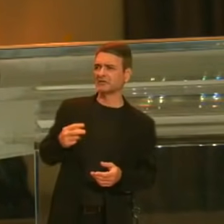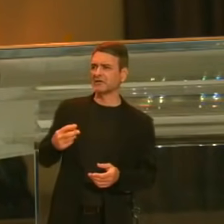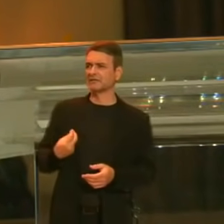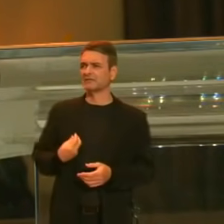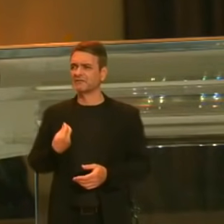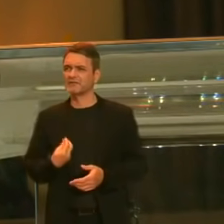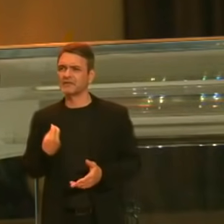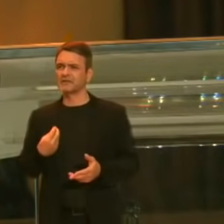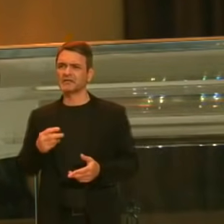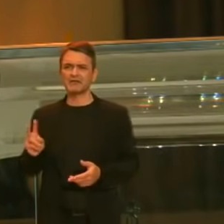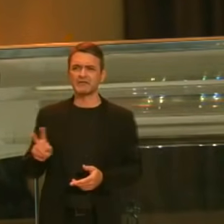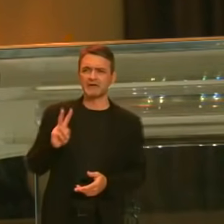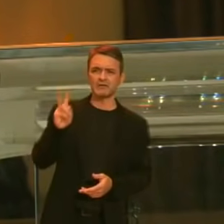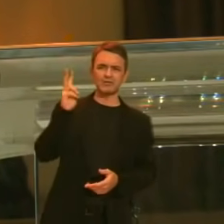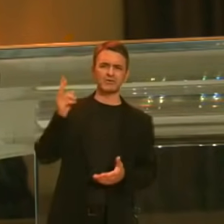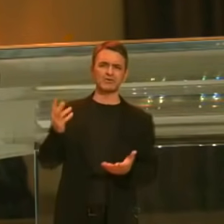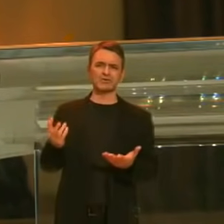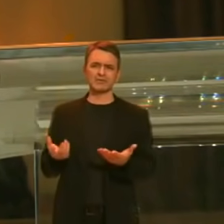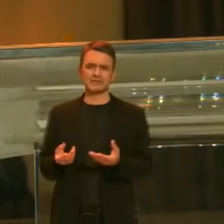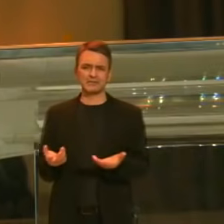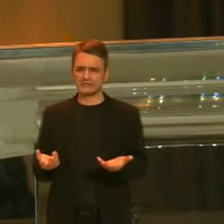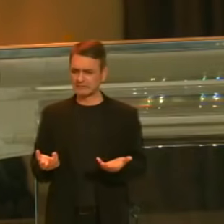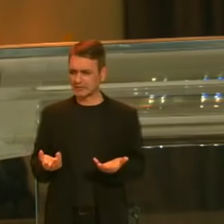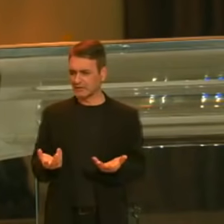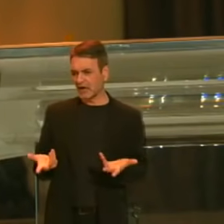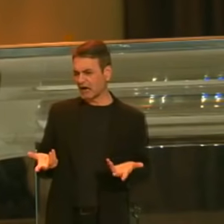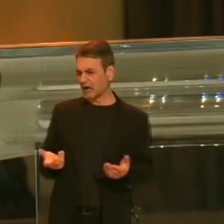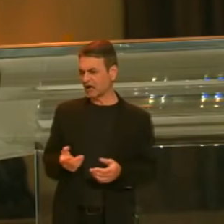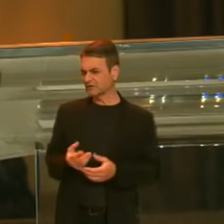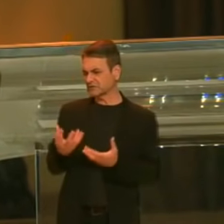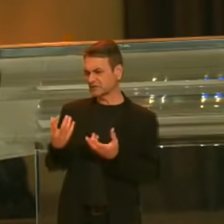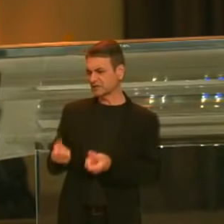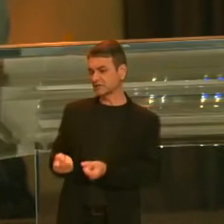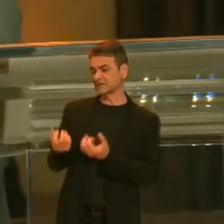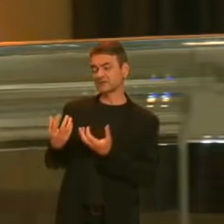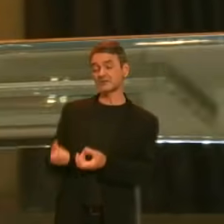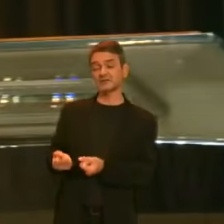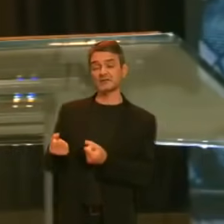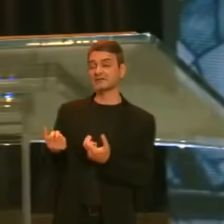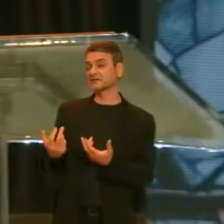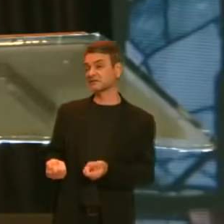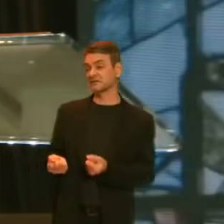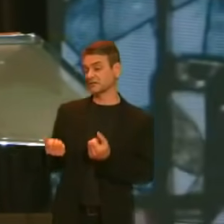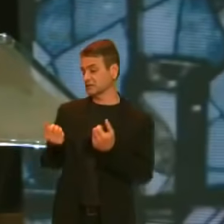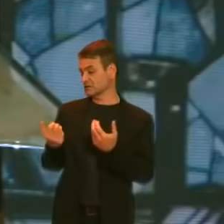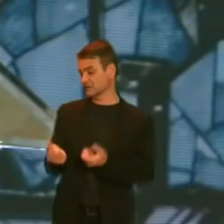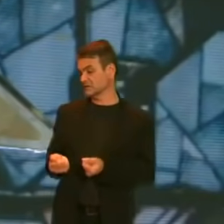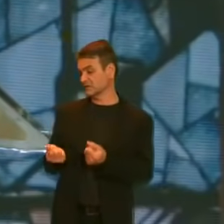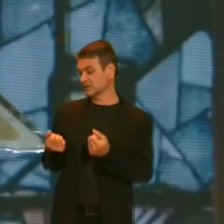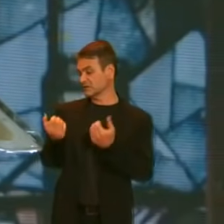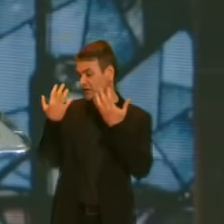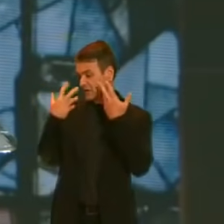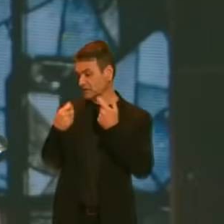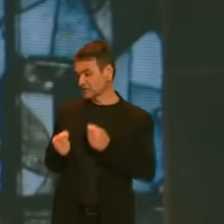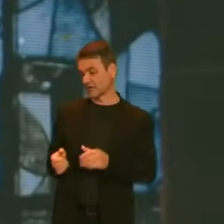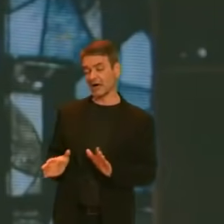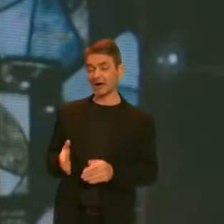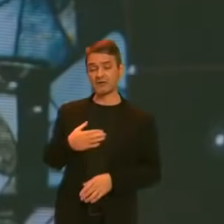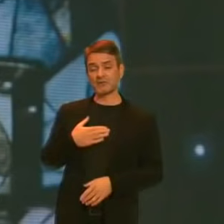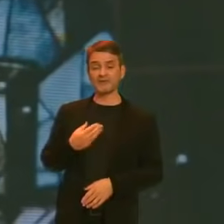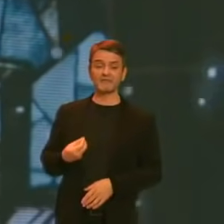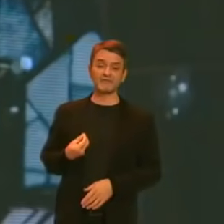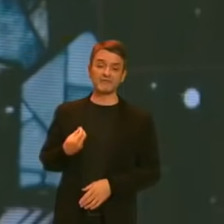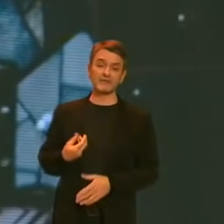de vida. E a gente se conforma com isso como se fosse natural, quando na verdade a Bíblia diz que é